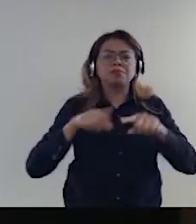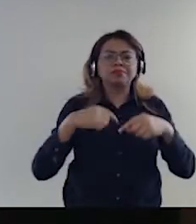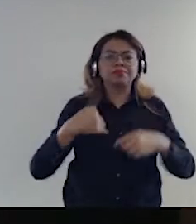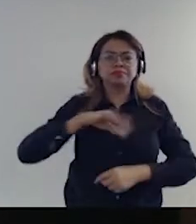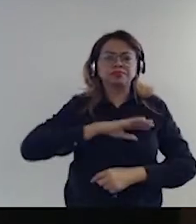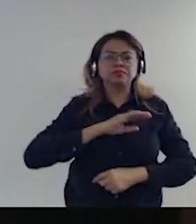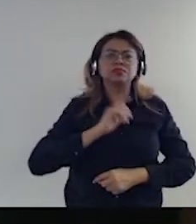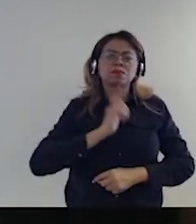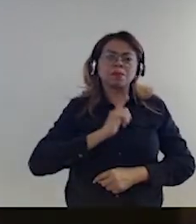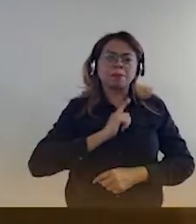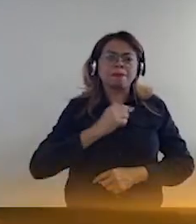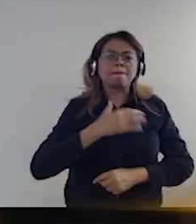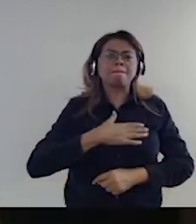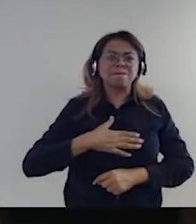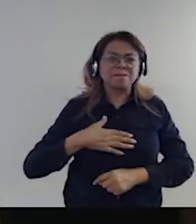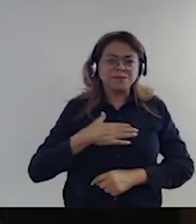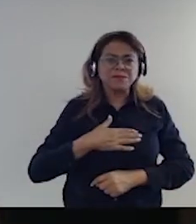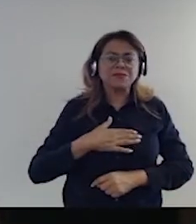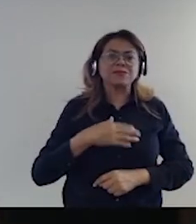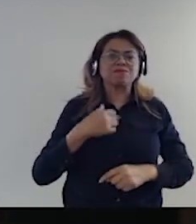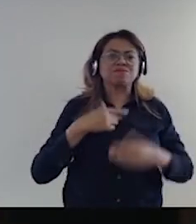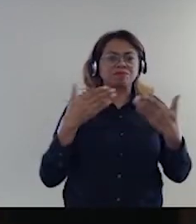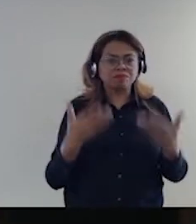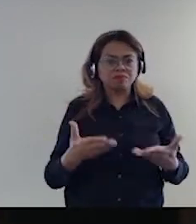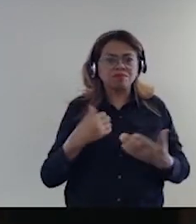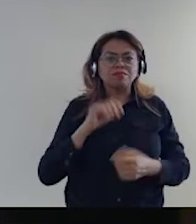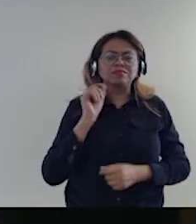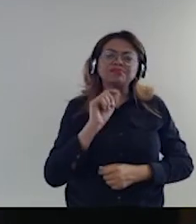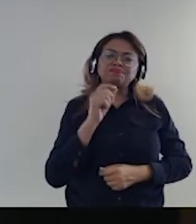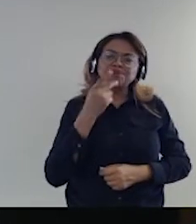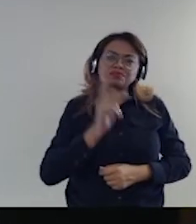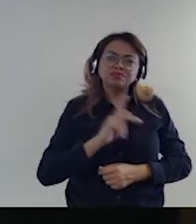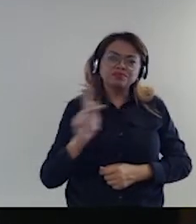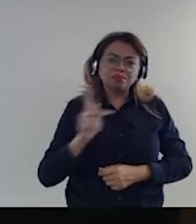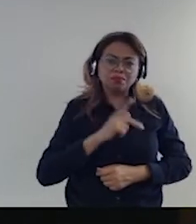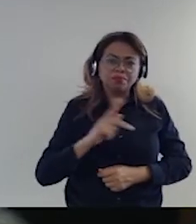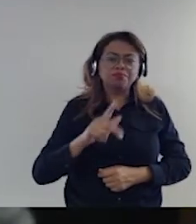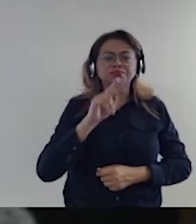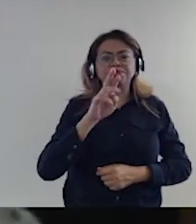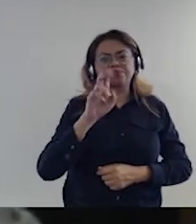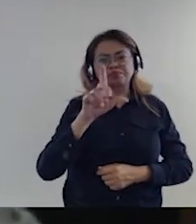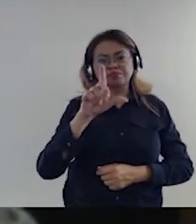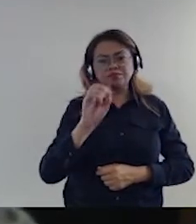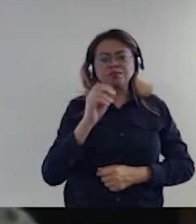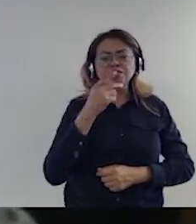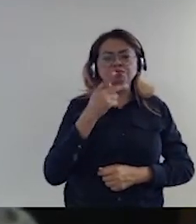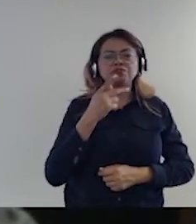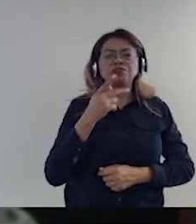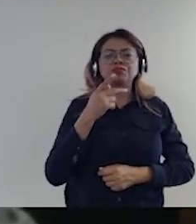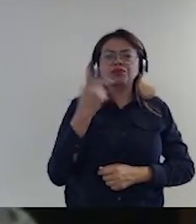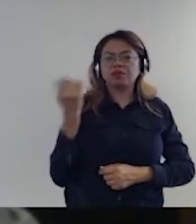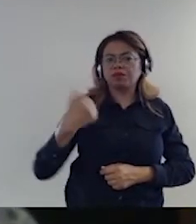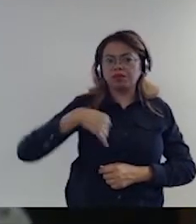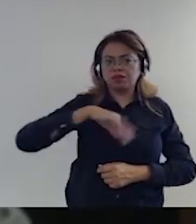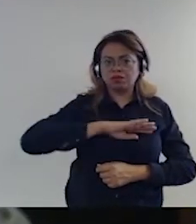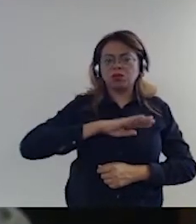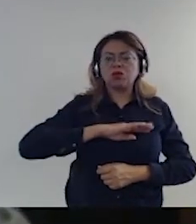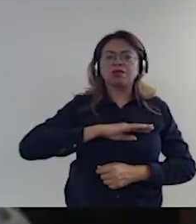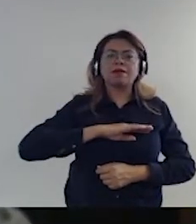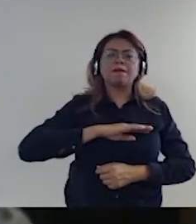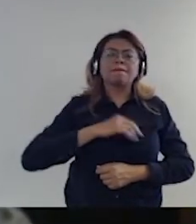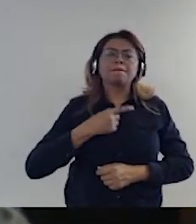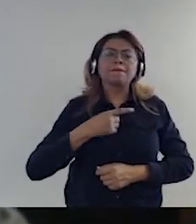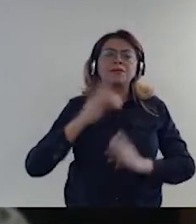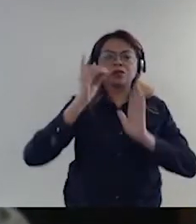teremos o prazer de escutar o que a professora Paula Costa e Silva tem para nos falar sobre o direito português. A professora